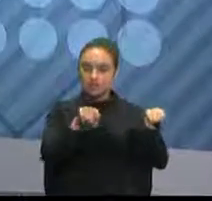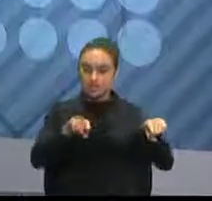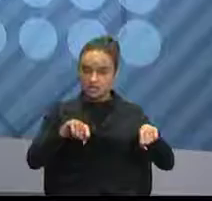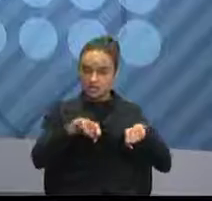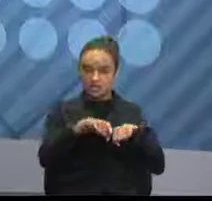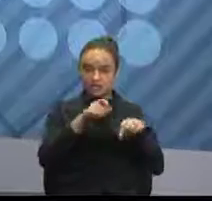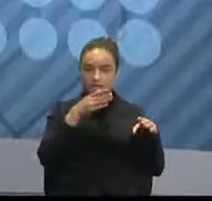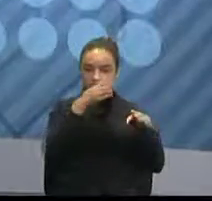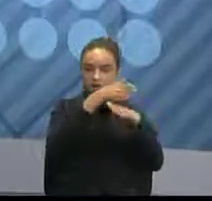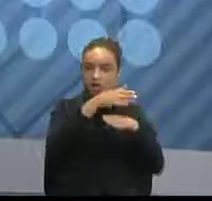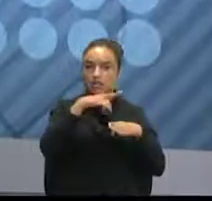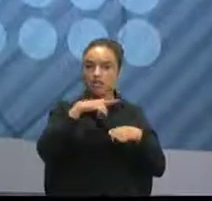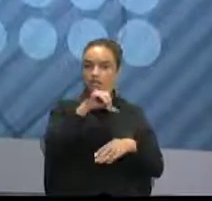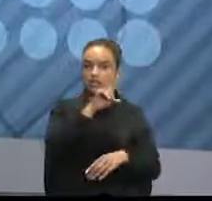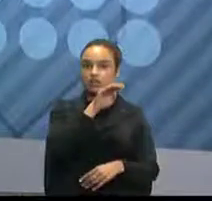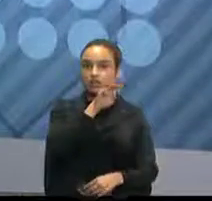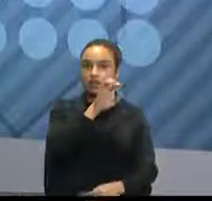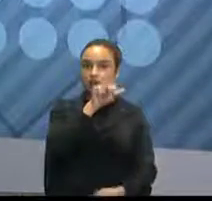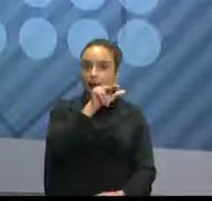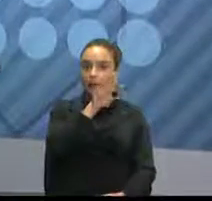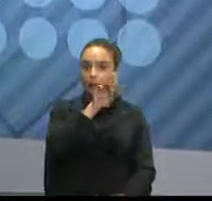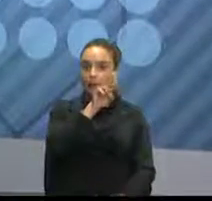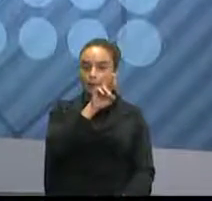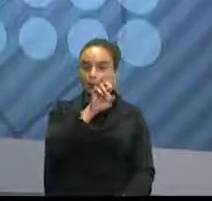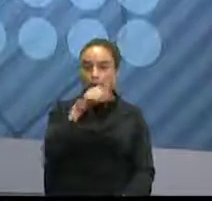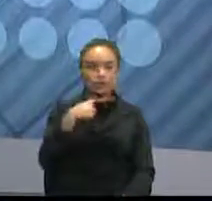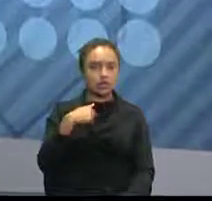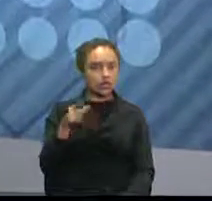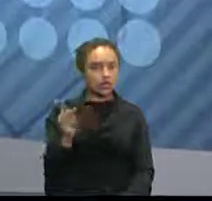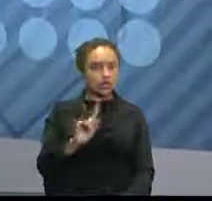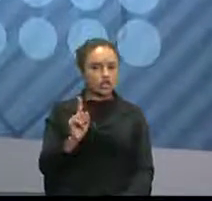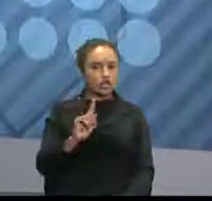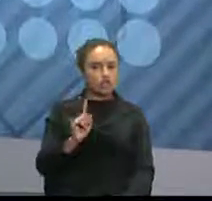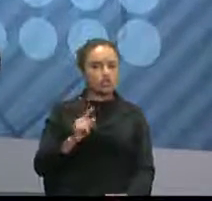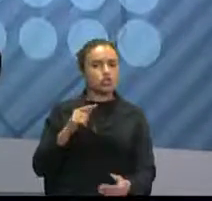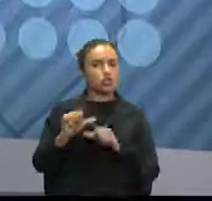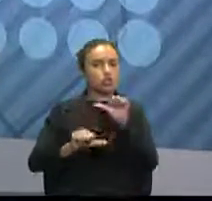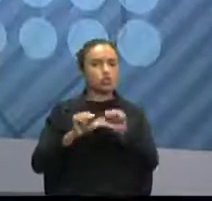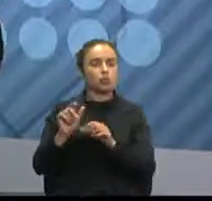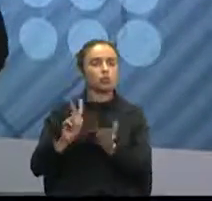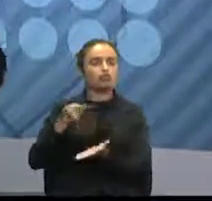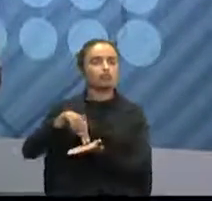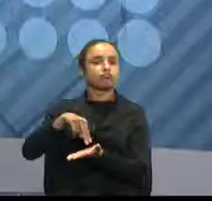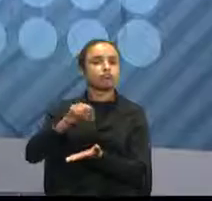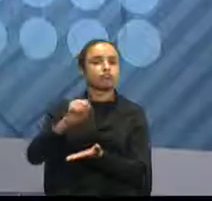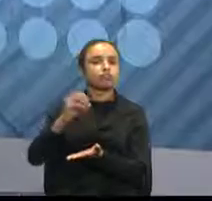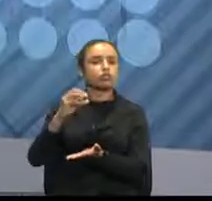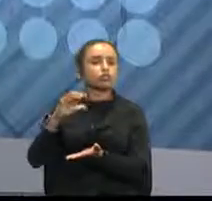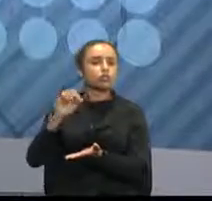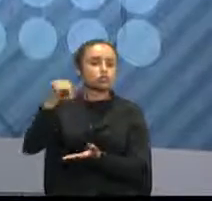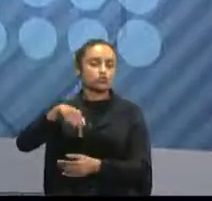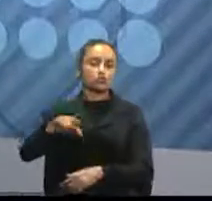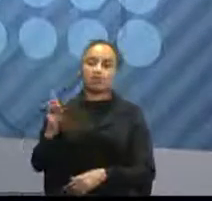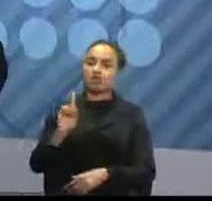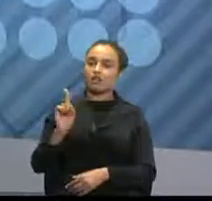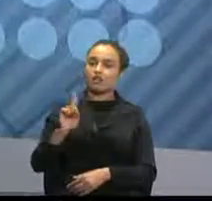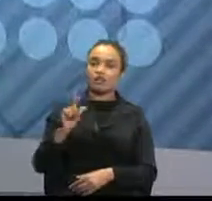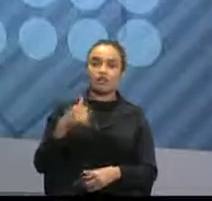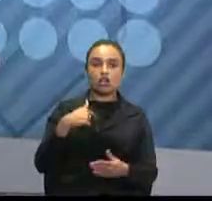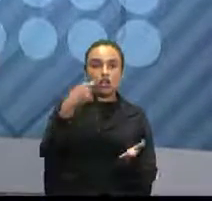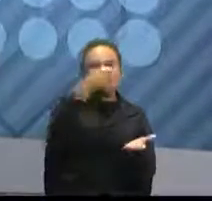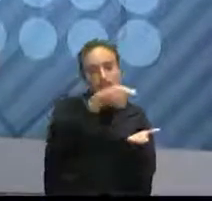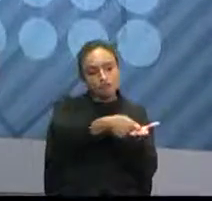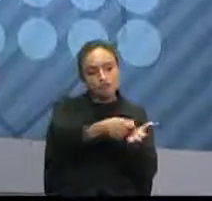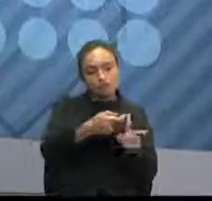eu não me torno um sócio da empresa quando compro uma dentro eu estou financiando as atividades ou sendo um